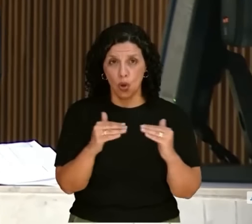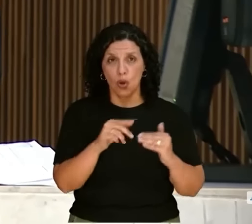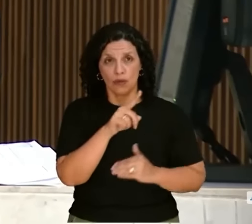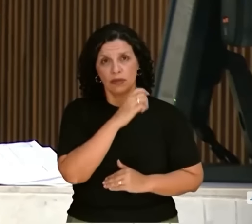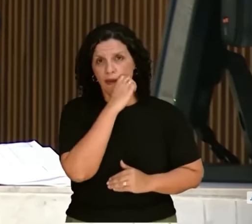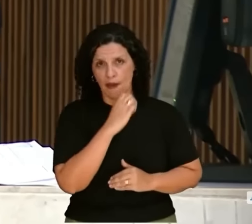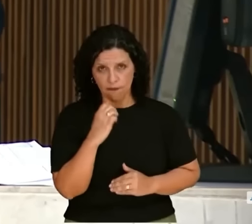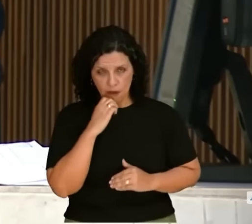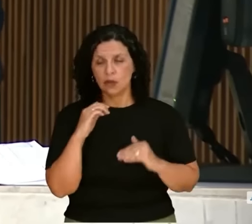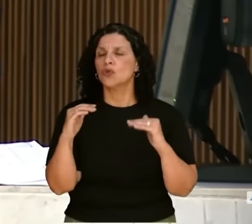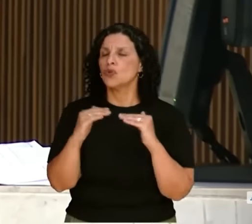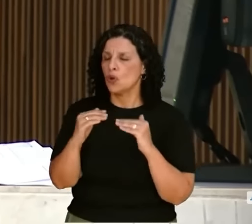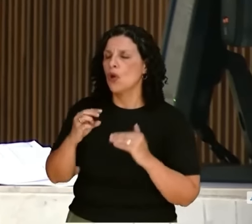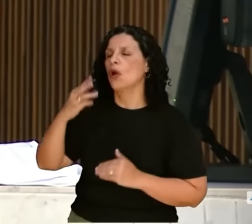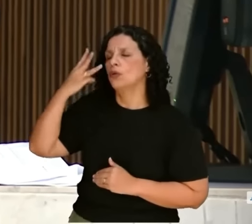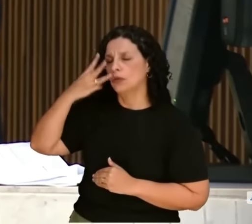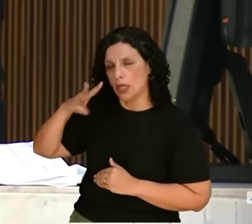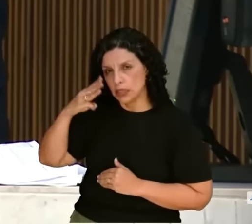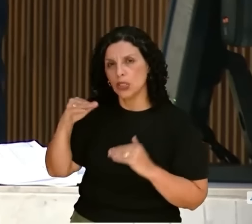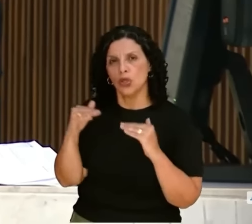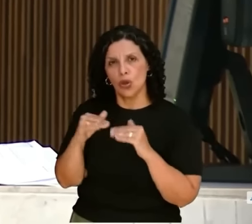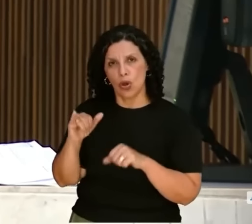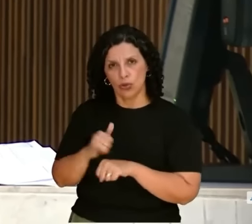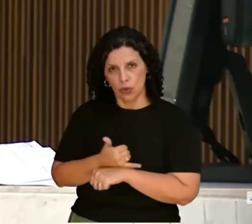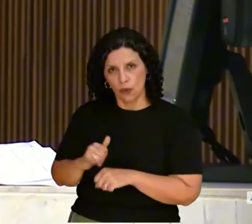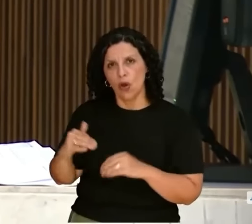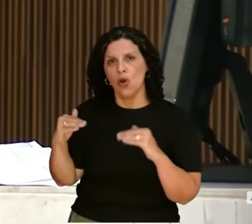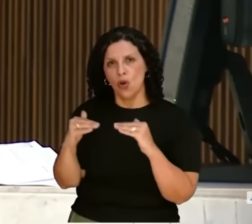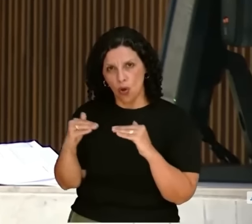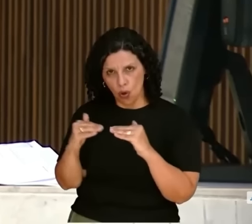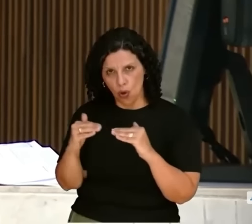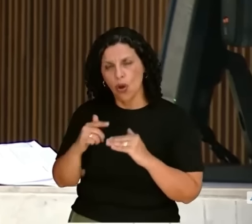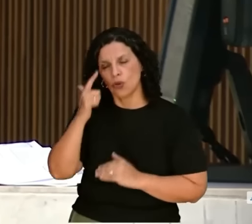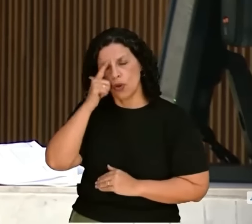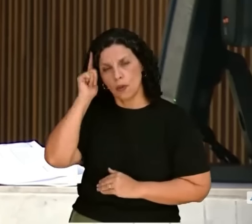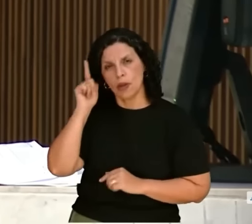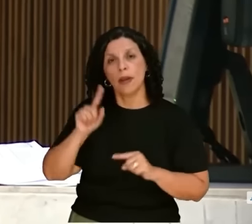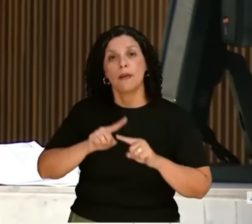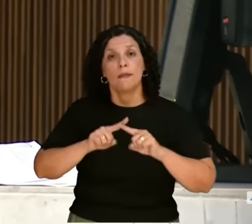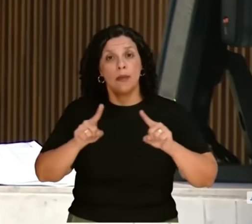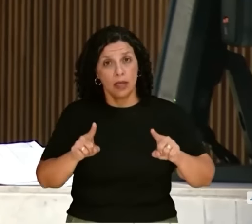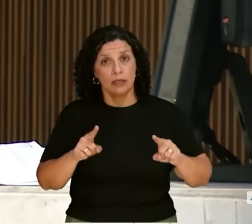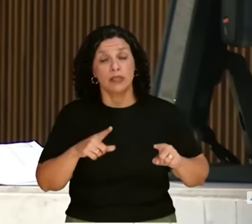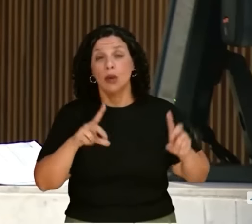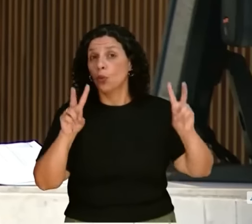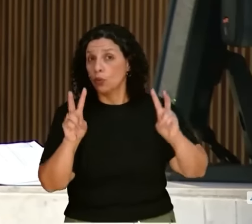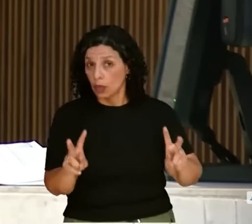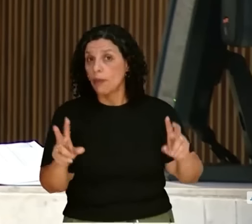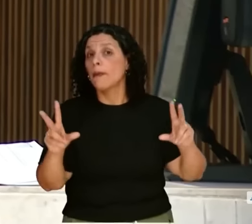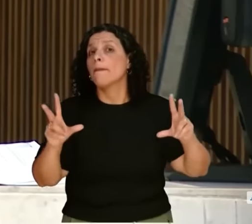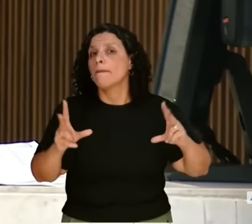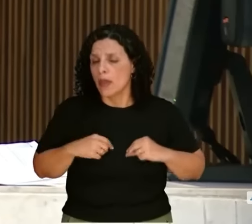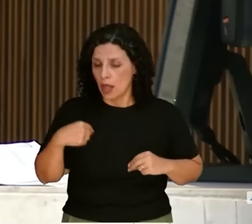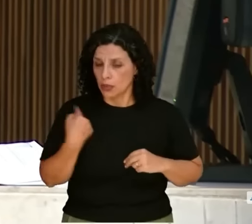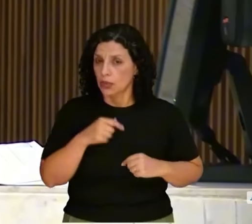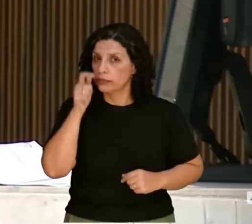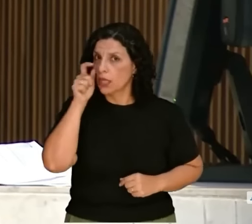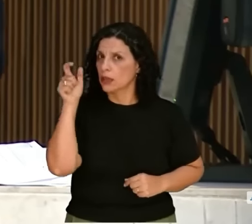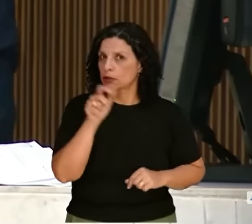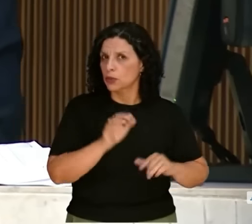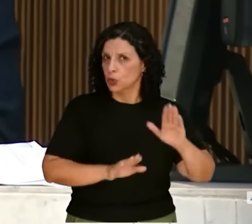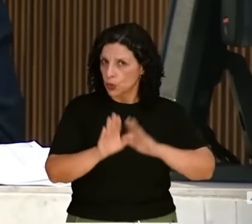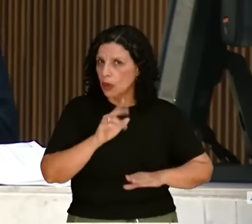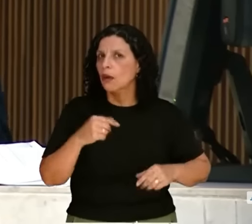Evandro, não divijo do Tercílio, não divijo do Jacovós, não divijo do Romanelli. É um tema que merece o nosso